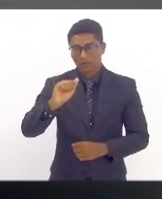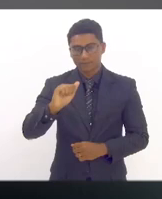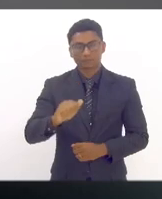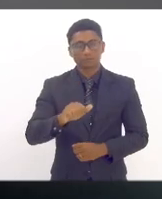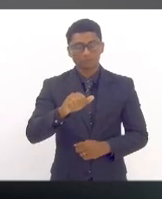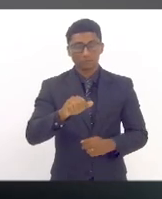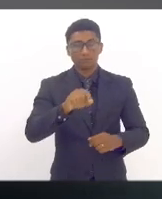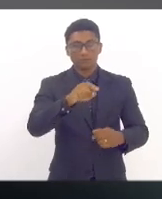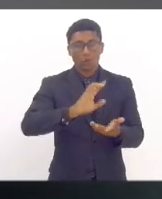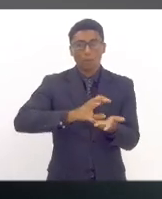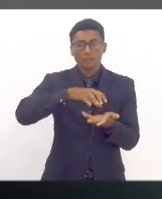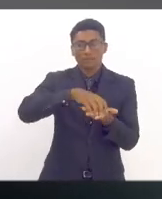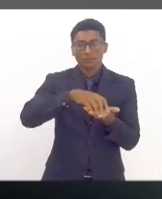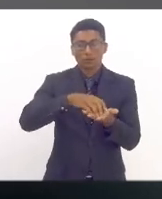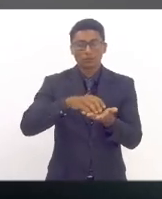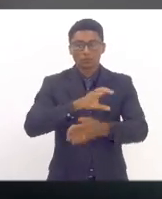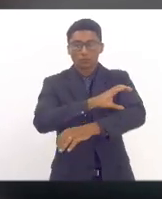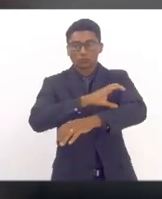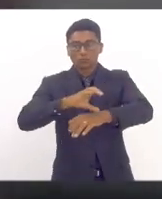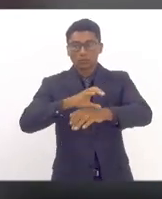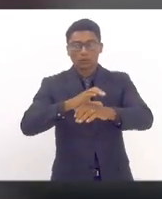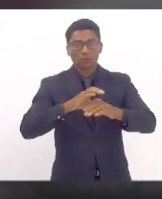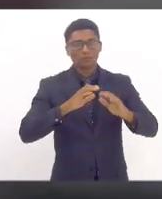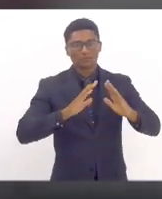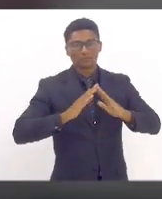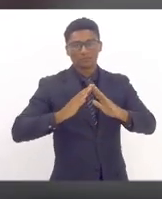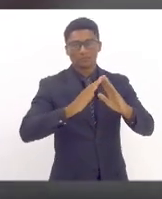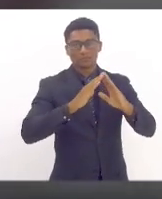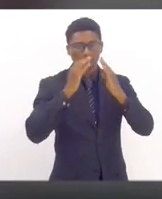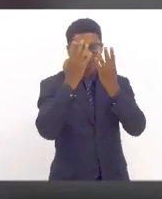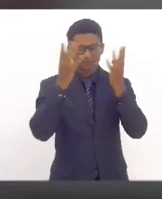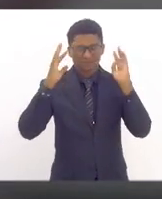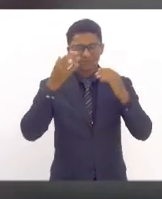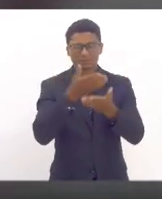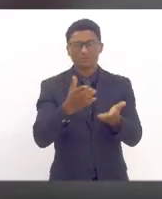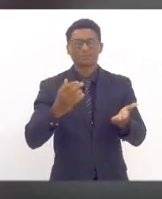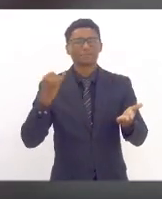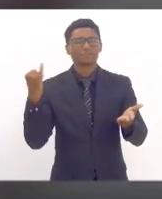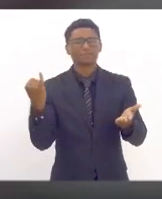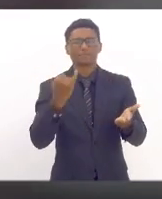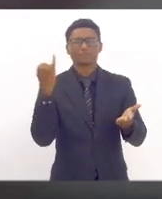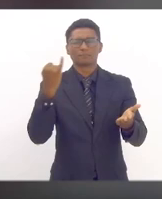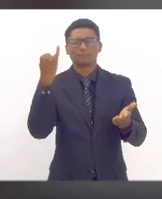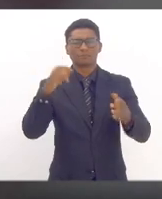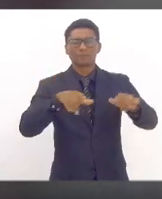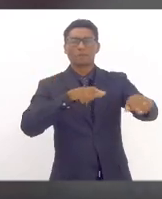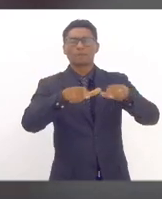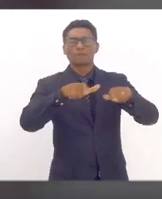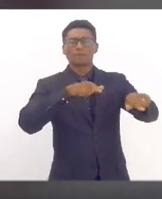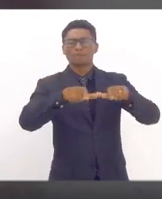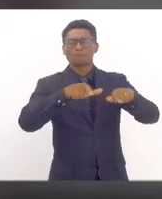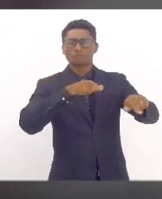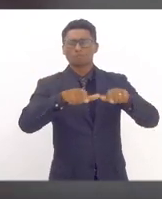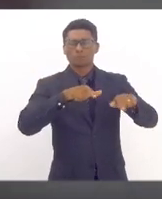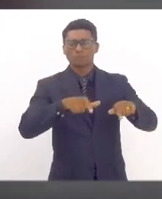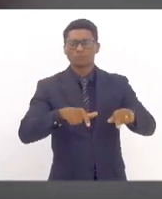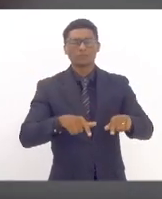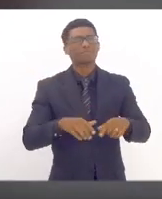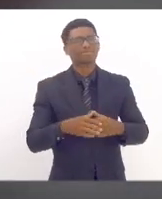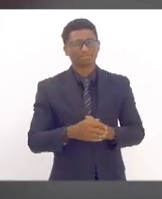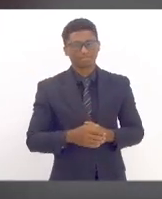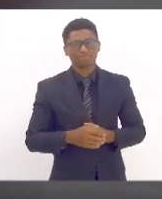cultural das Aldeias Cristiane Carla muito importante né esse trabalho que vai lá na